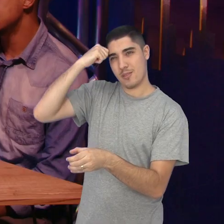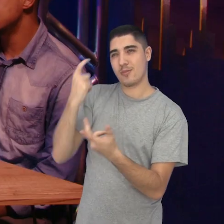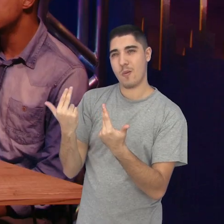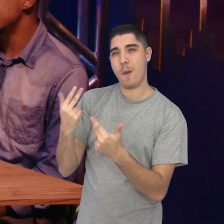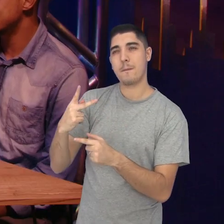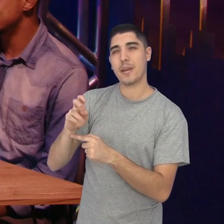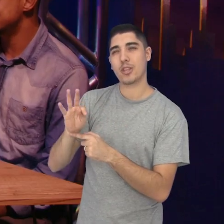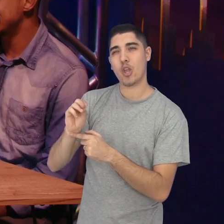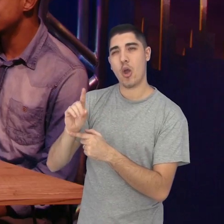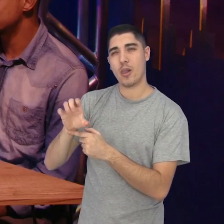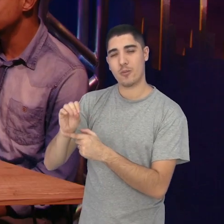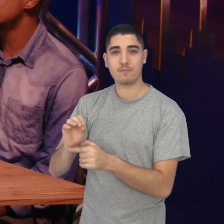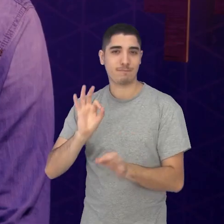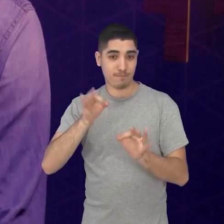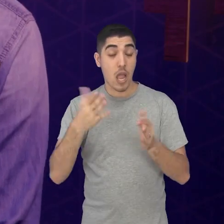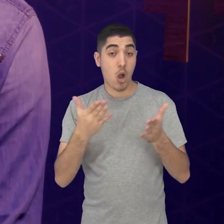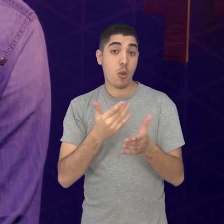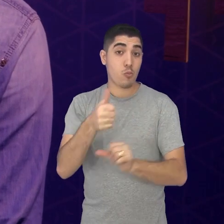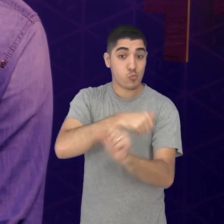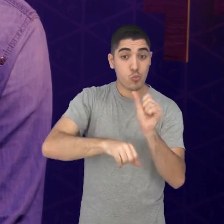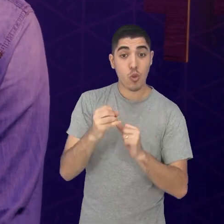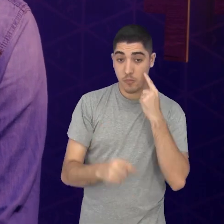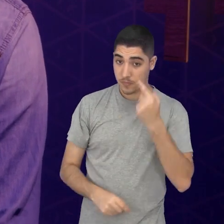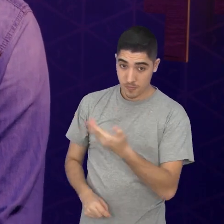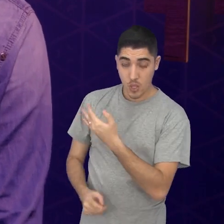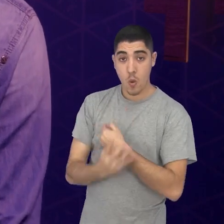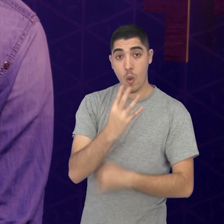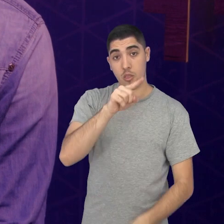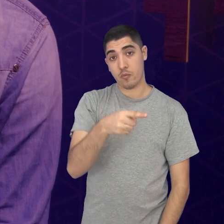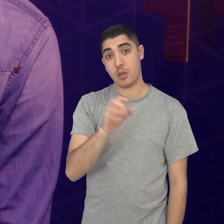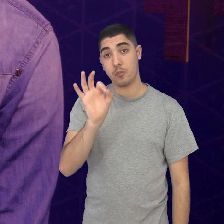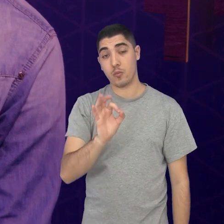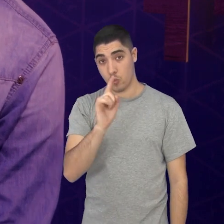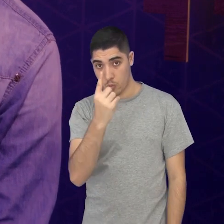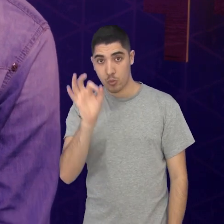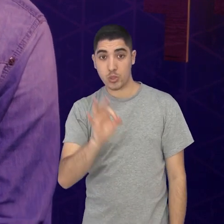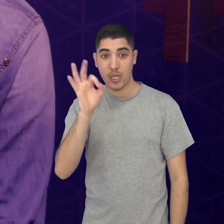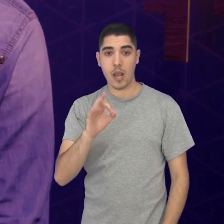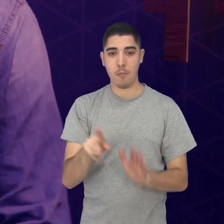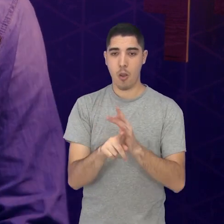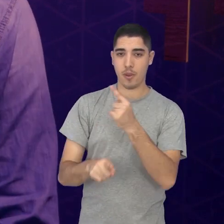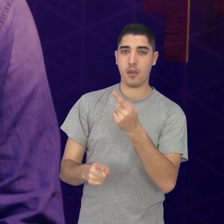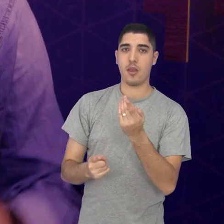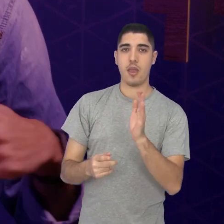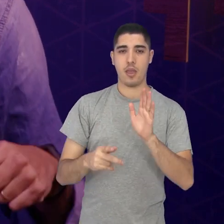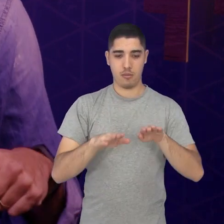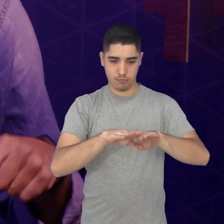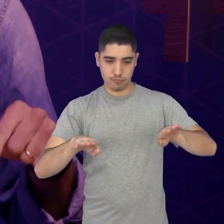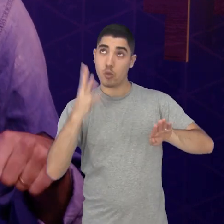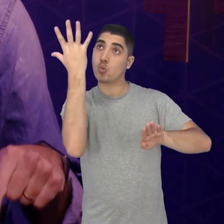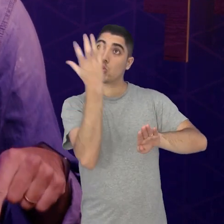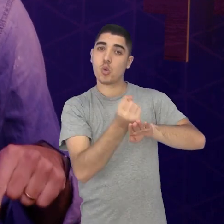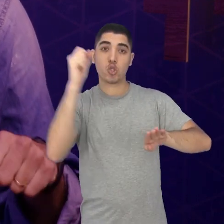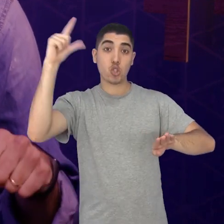a gente chega na luz solar. Luz solar, 4% que o Brasil faz de luz solar. E Vic,